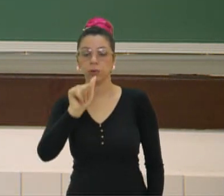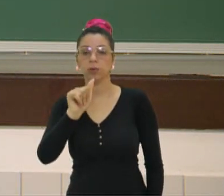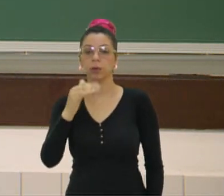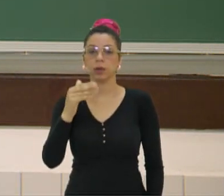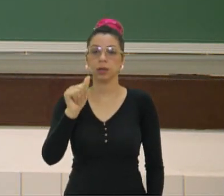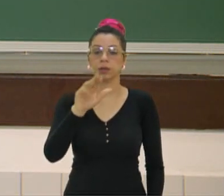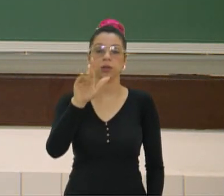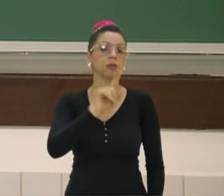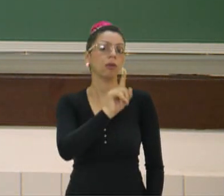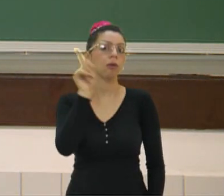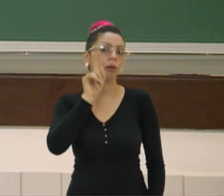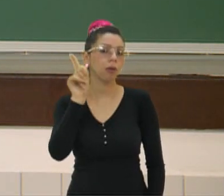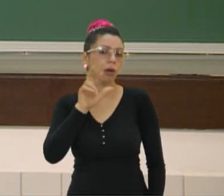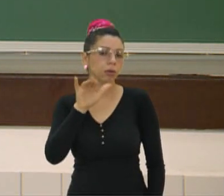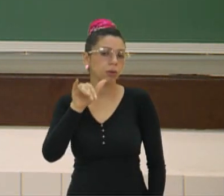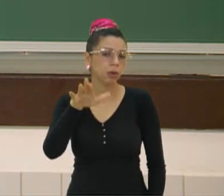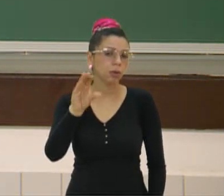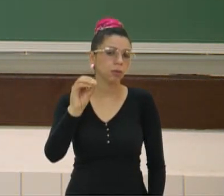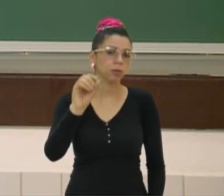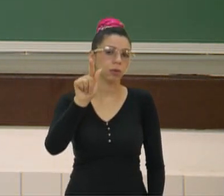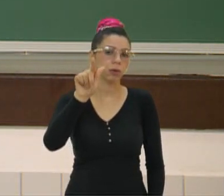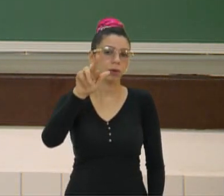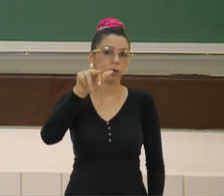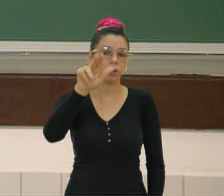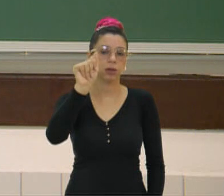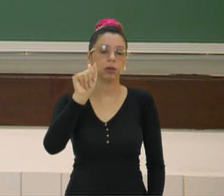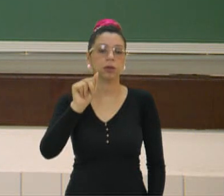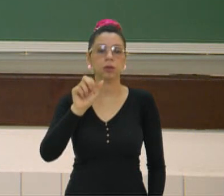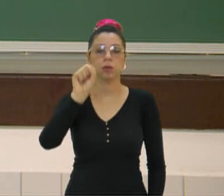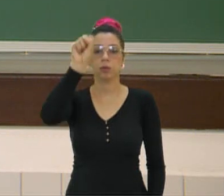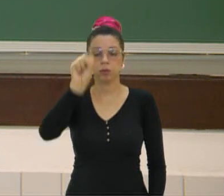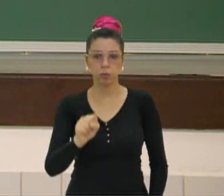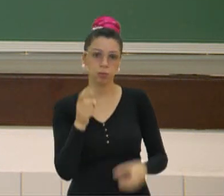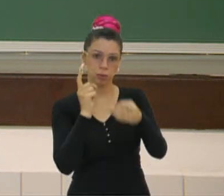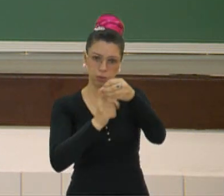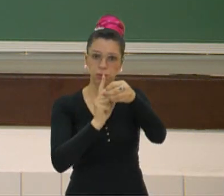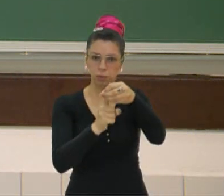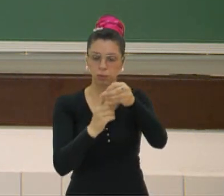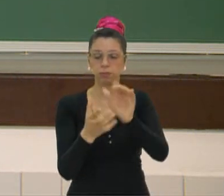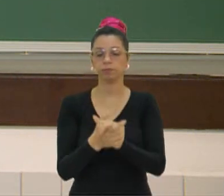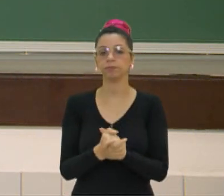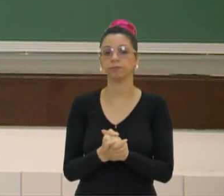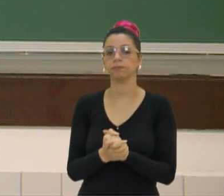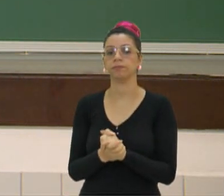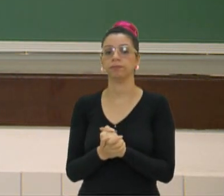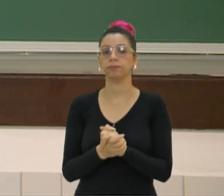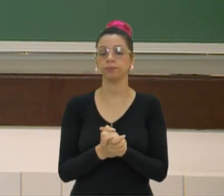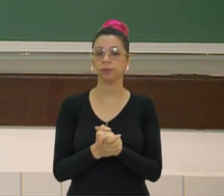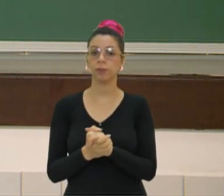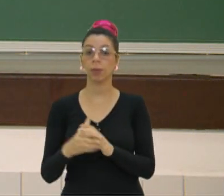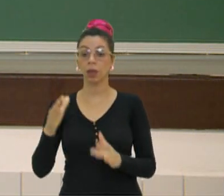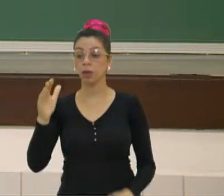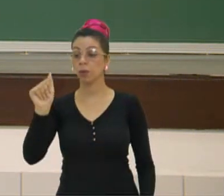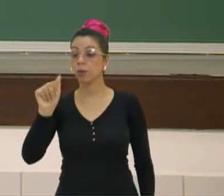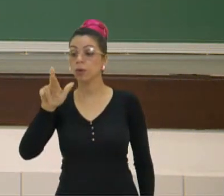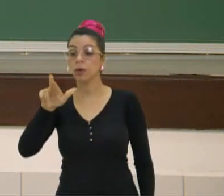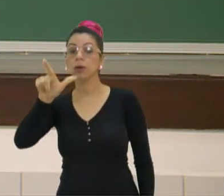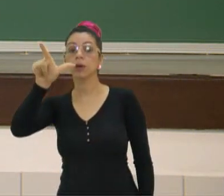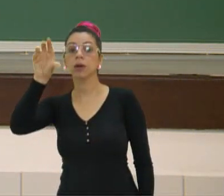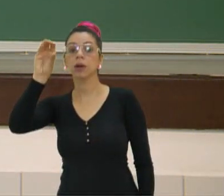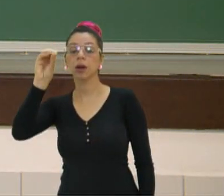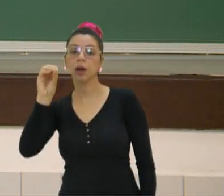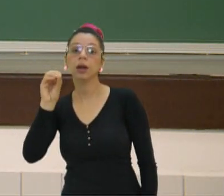do Sul, agnóstico, né, declarado. Já o Carlos Lacerda, que vinha da esquerda, se converte ao